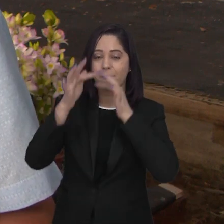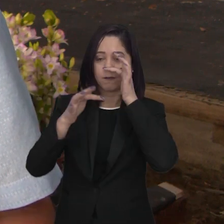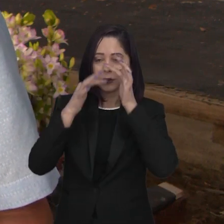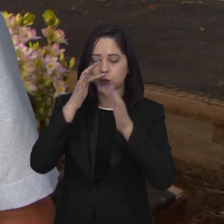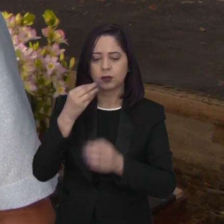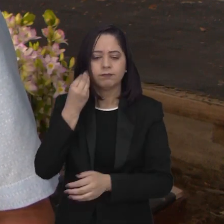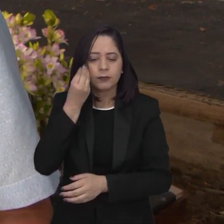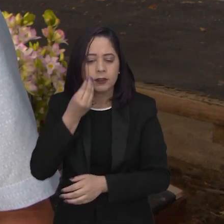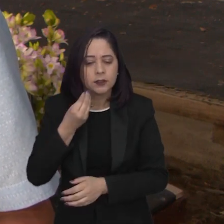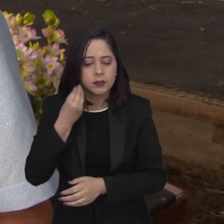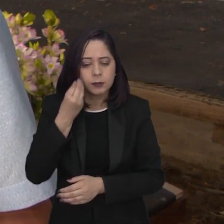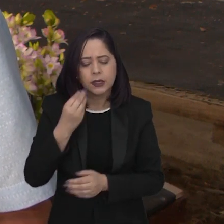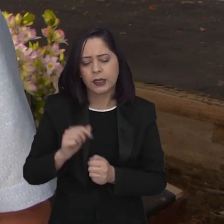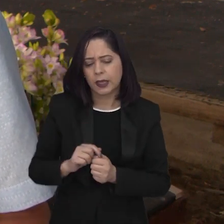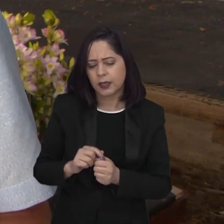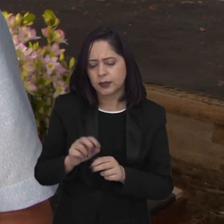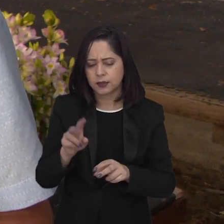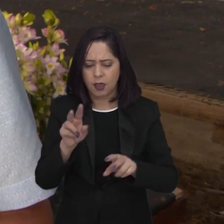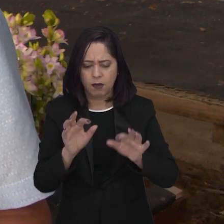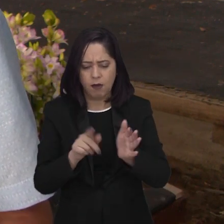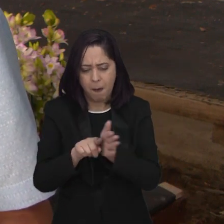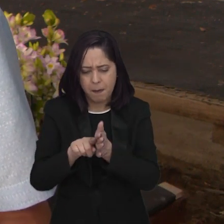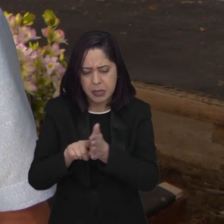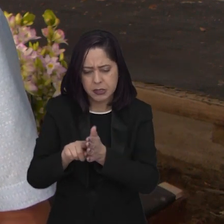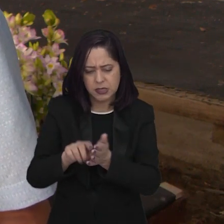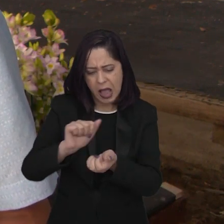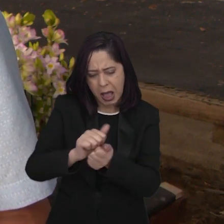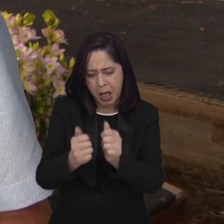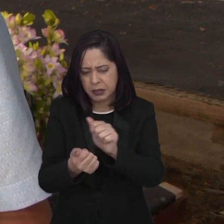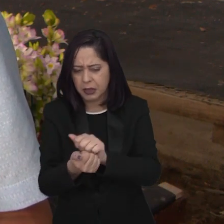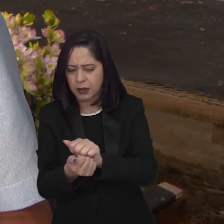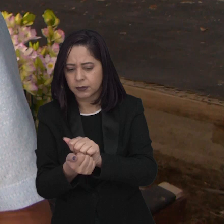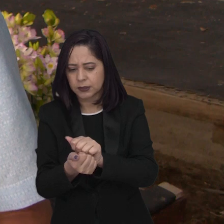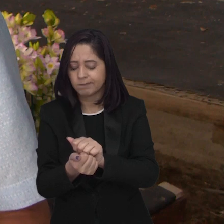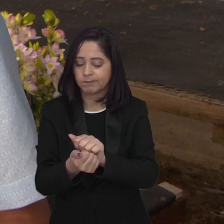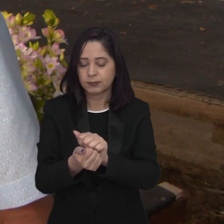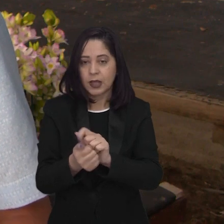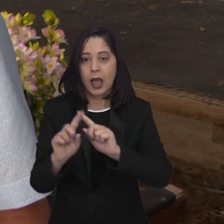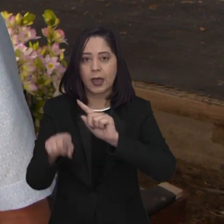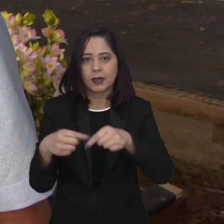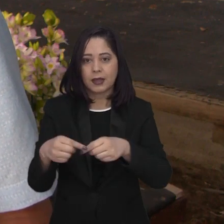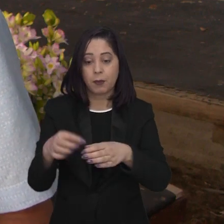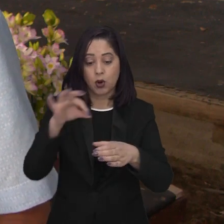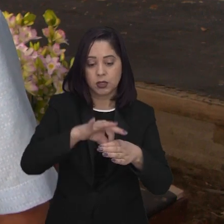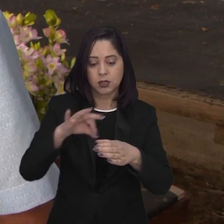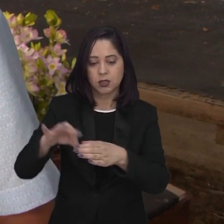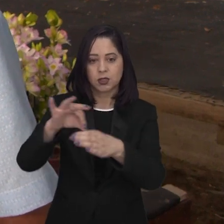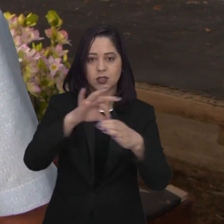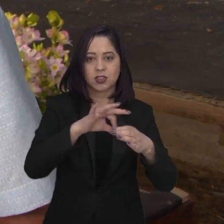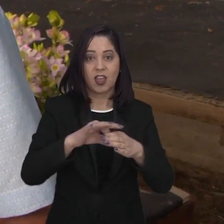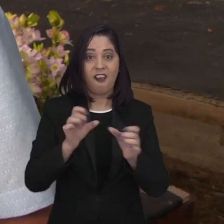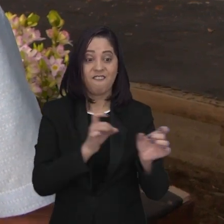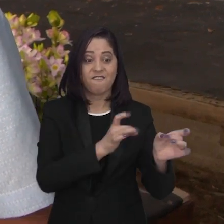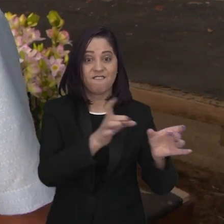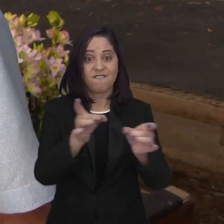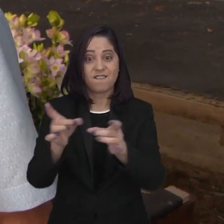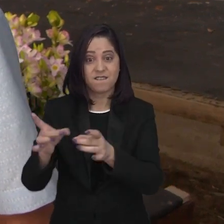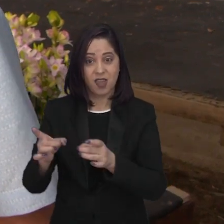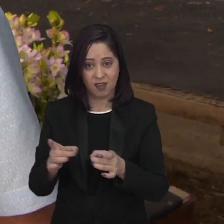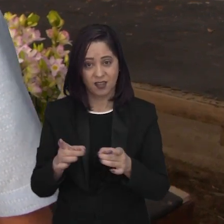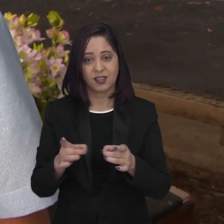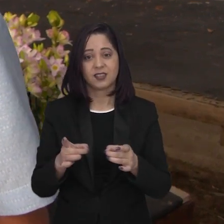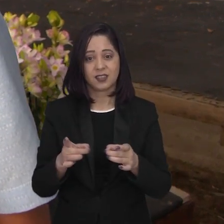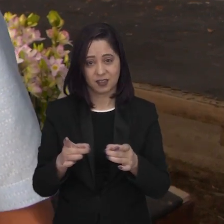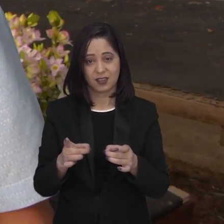testá-los, ver qual que se adapta melhor ao nosso clima e multiplicar. Multiplico e vendo as mudas para